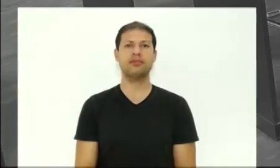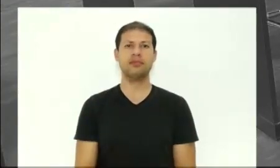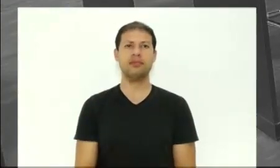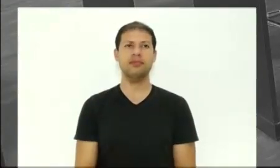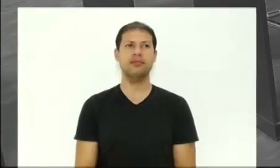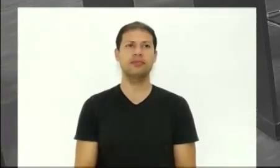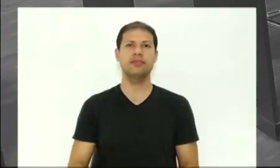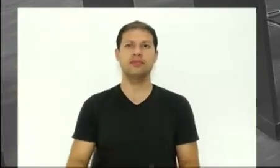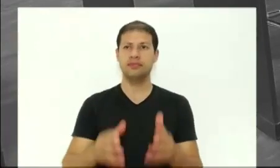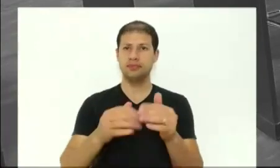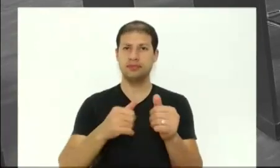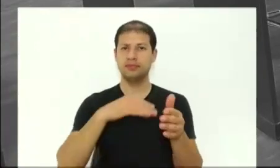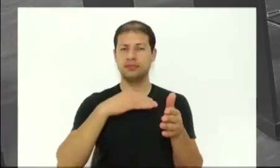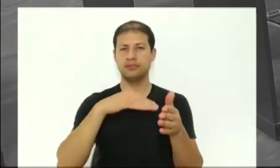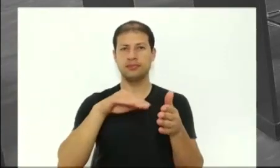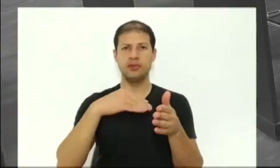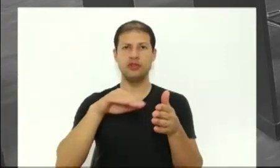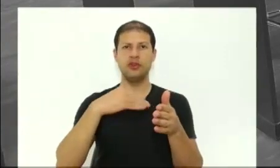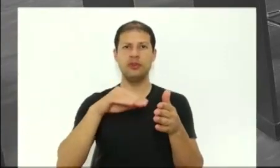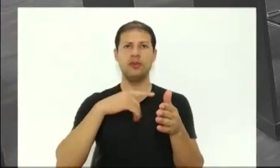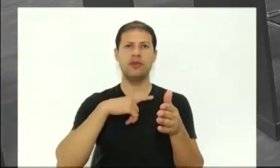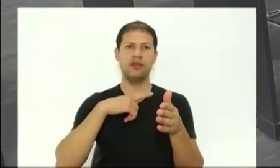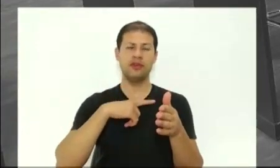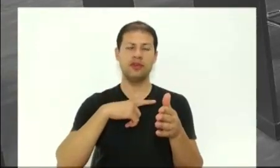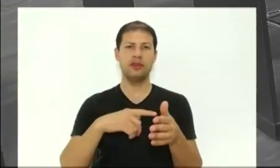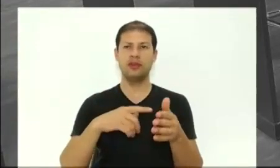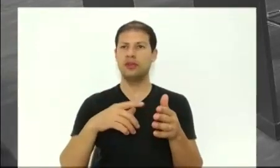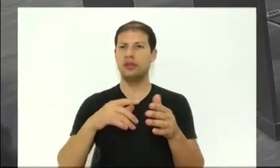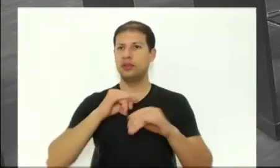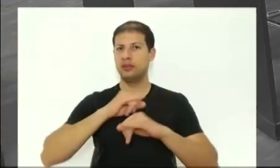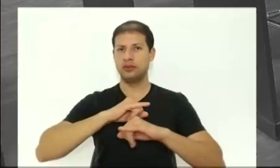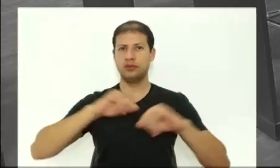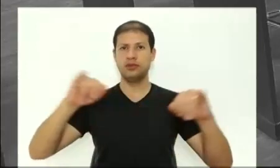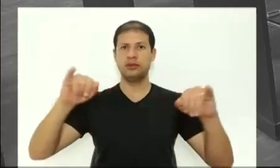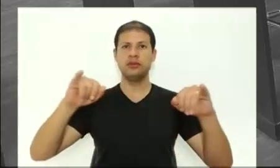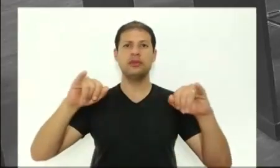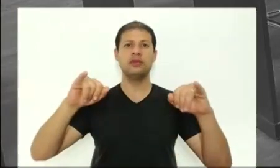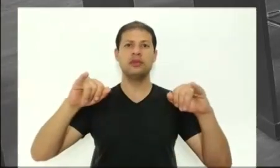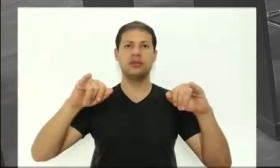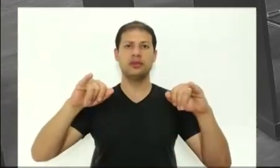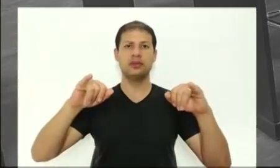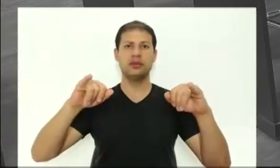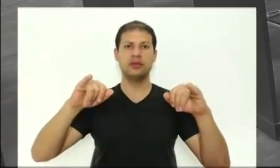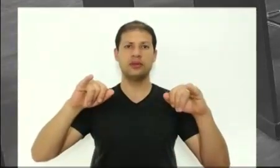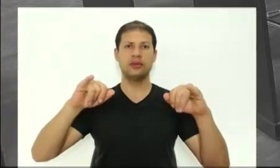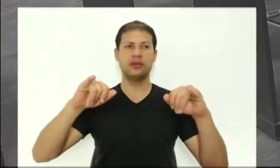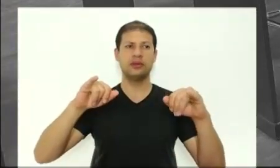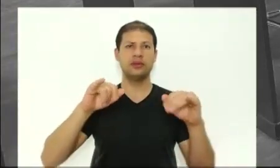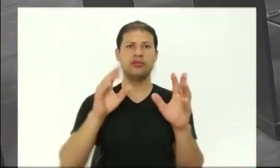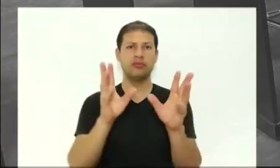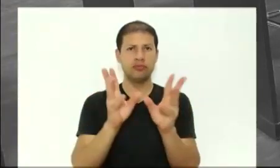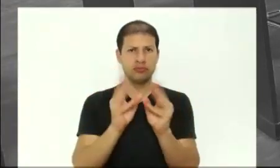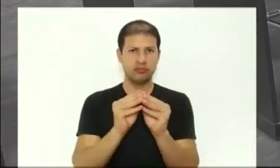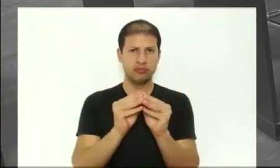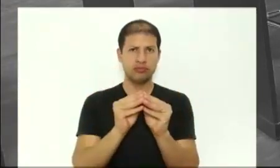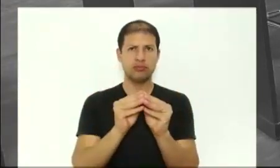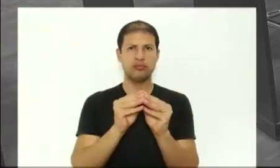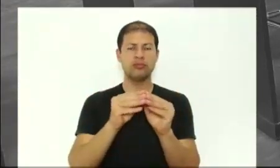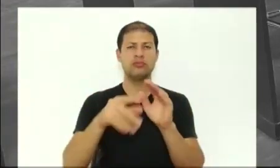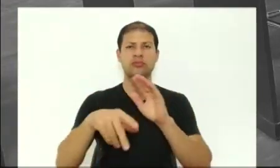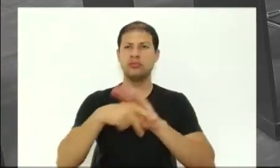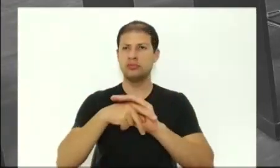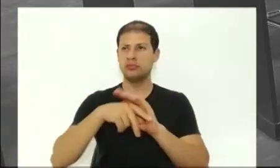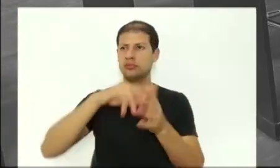Solicito à secretária que anuncie as ementas das